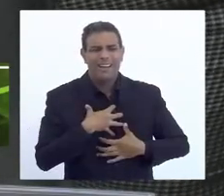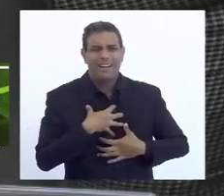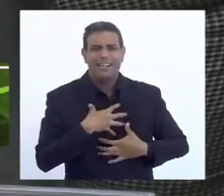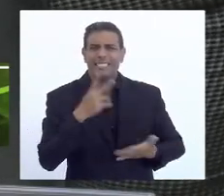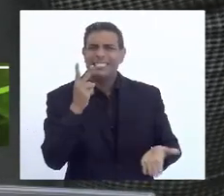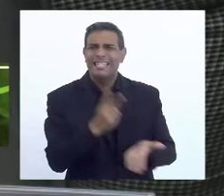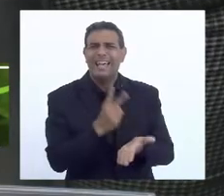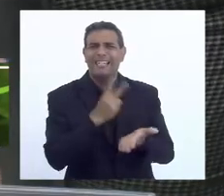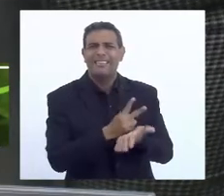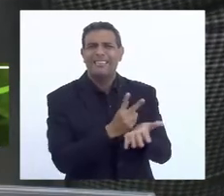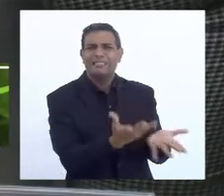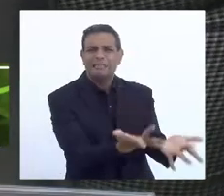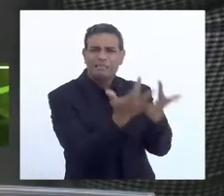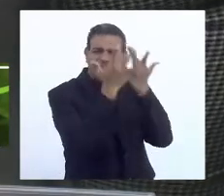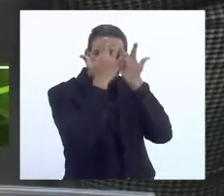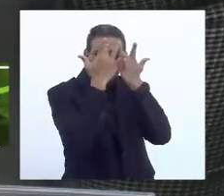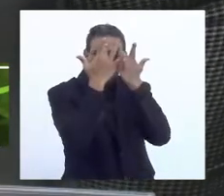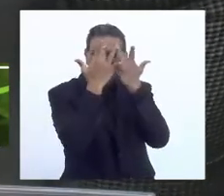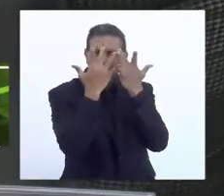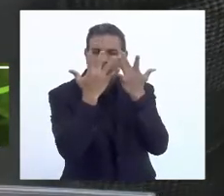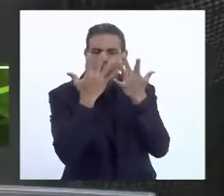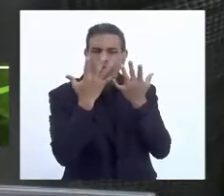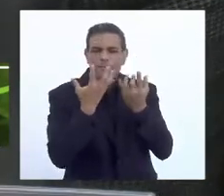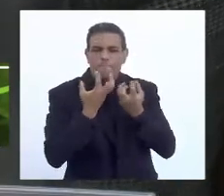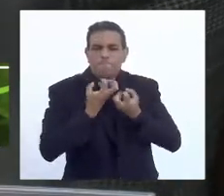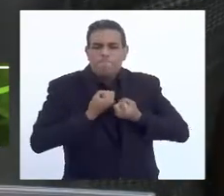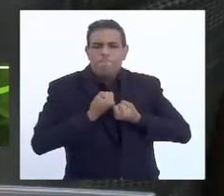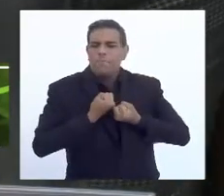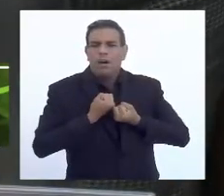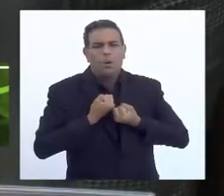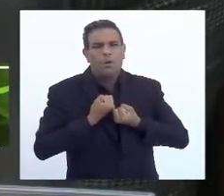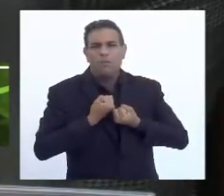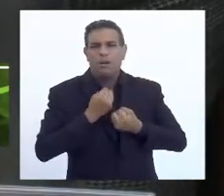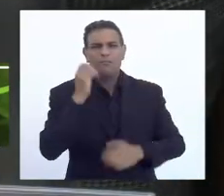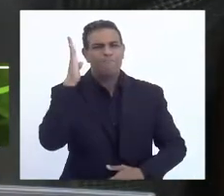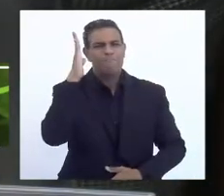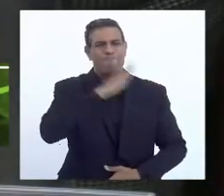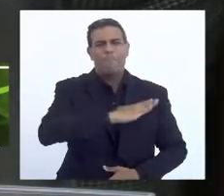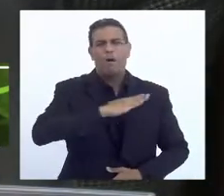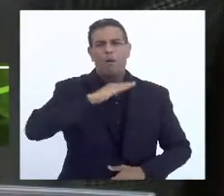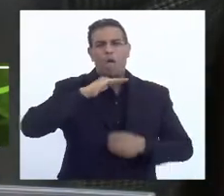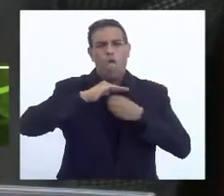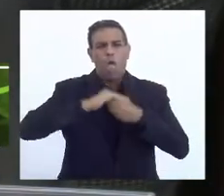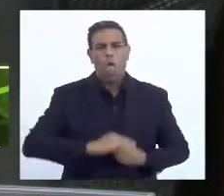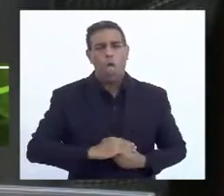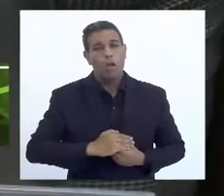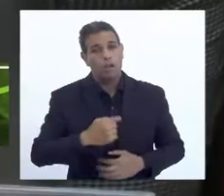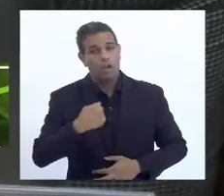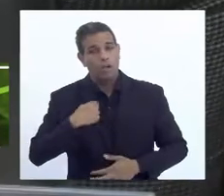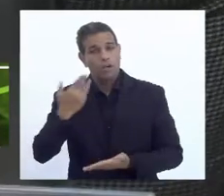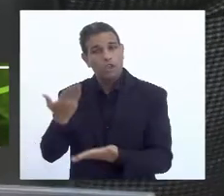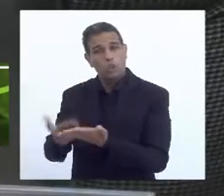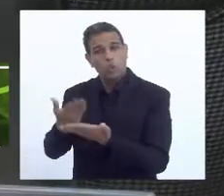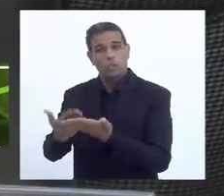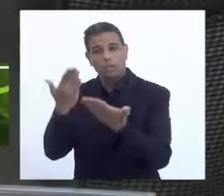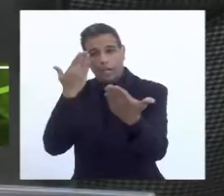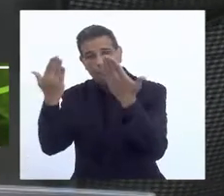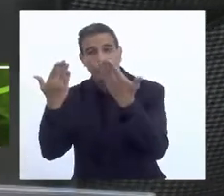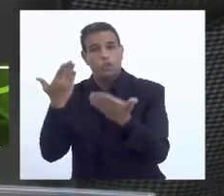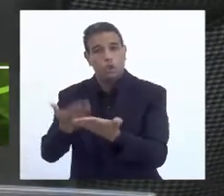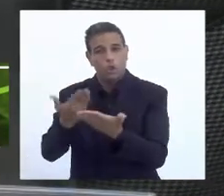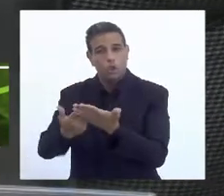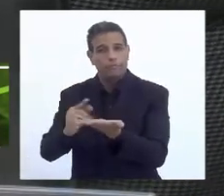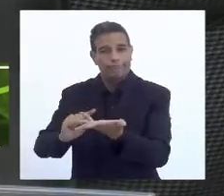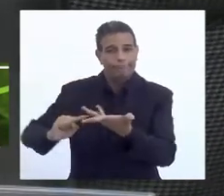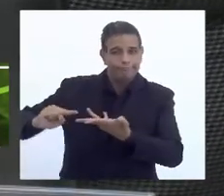que essa imagem começa a pipocar de novo, eu fico muito mal, né? E eu fui estudar sobre isso, eu fui estudar sobre